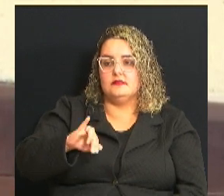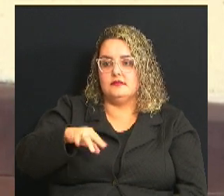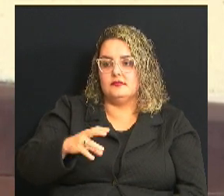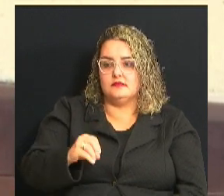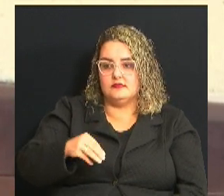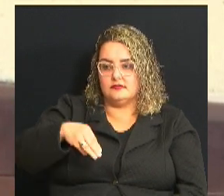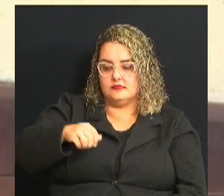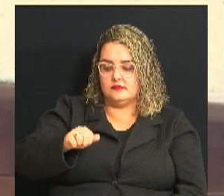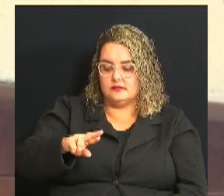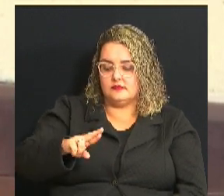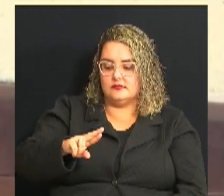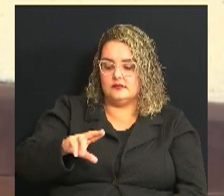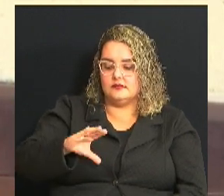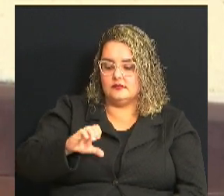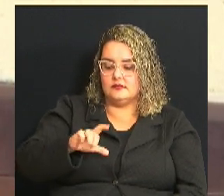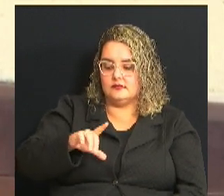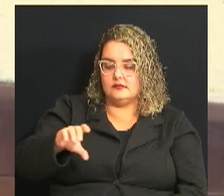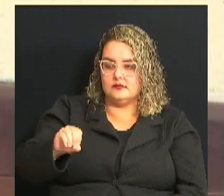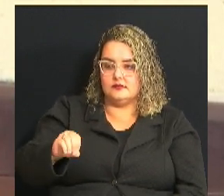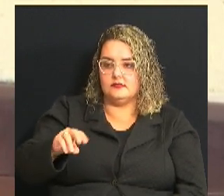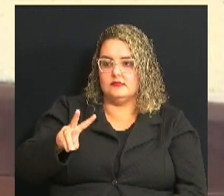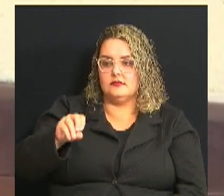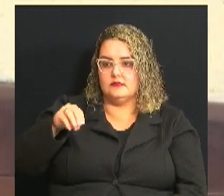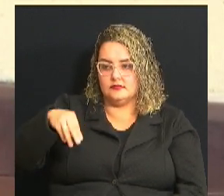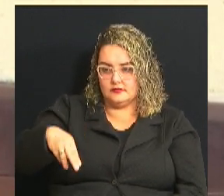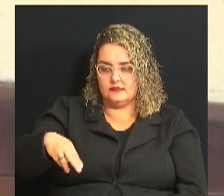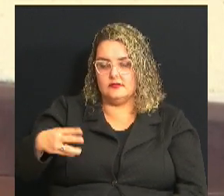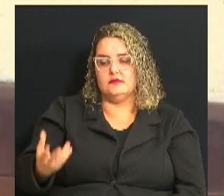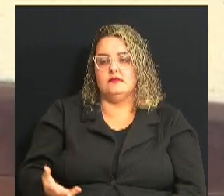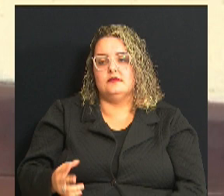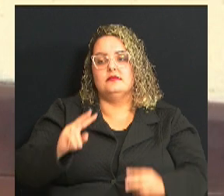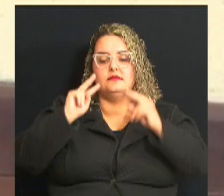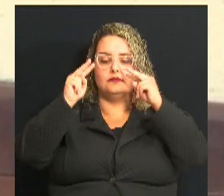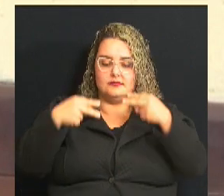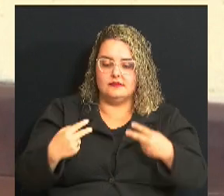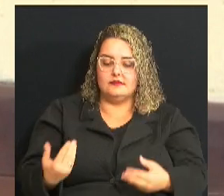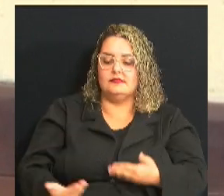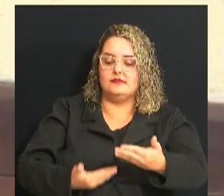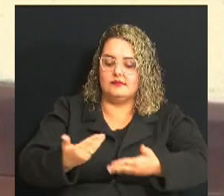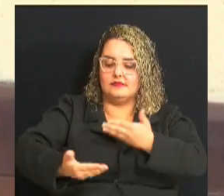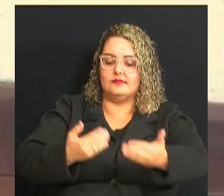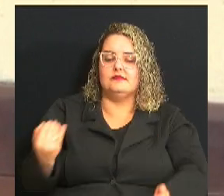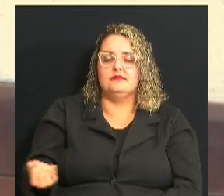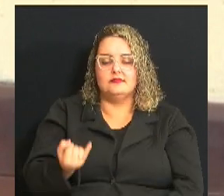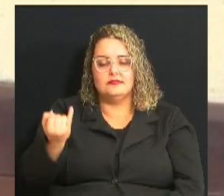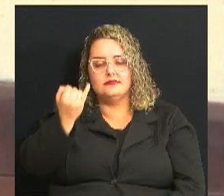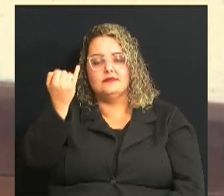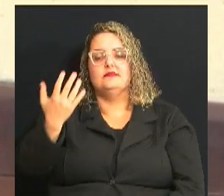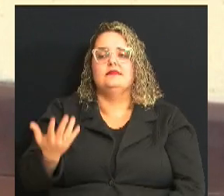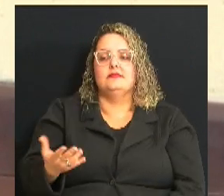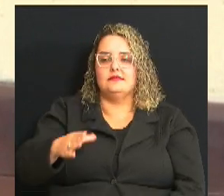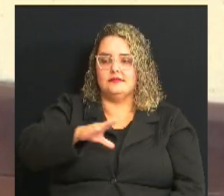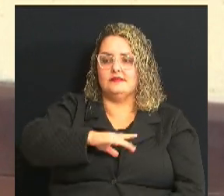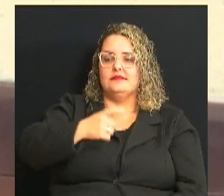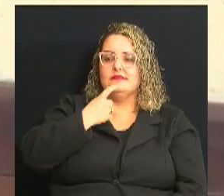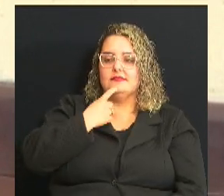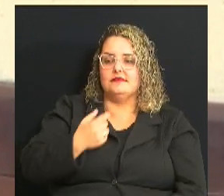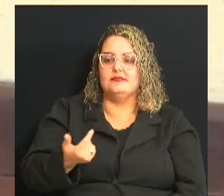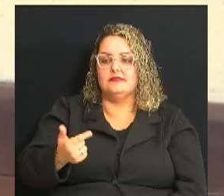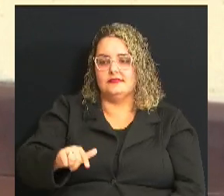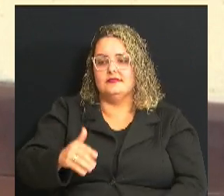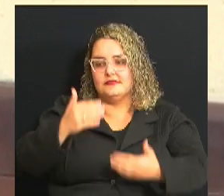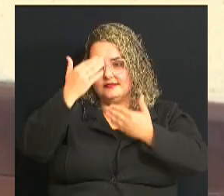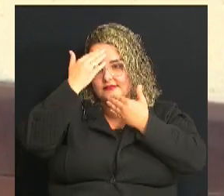Marcelo von Schneider, como reconhecimento aos relevantes serviços prestados à nossa cidade. Mais uma vez,